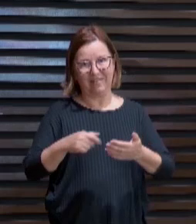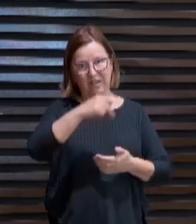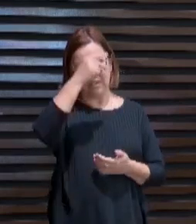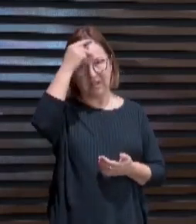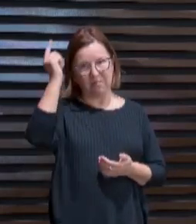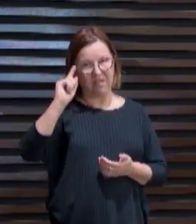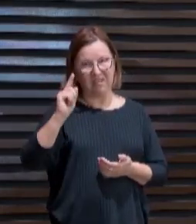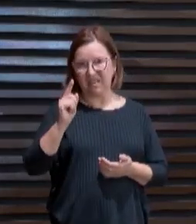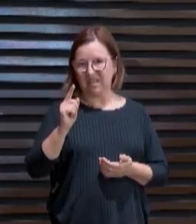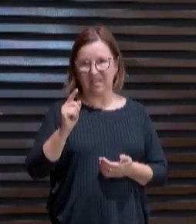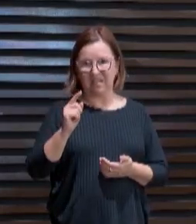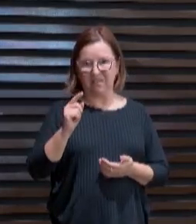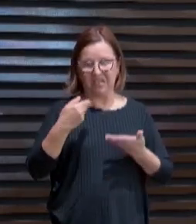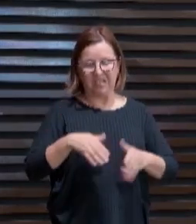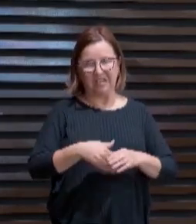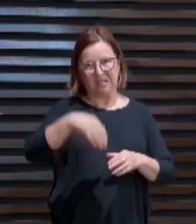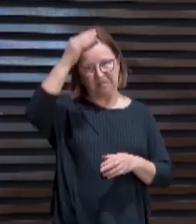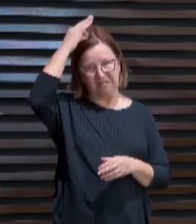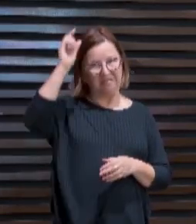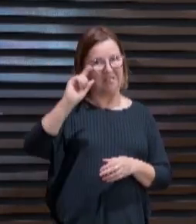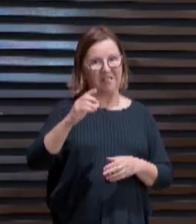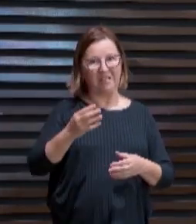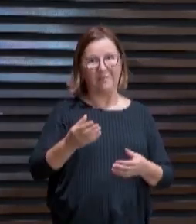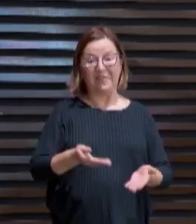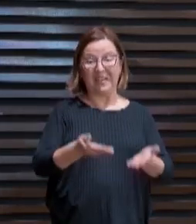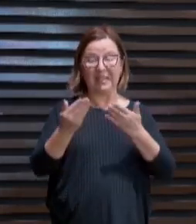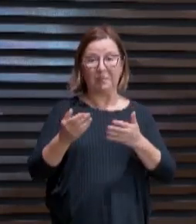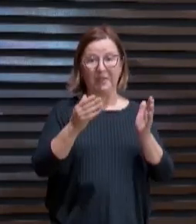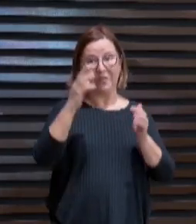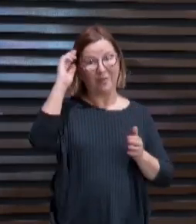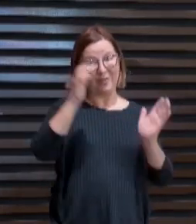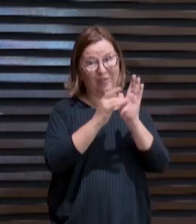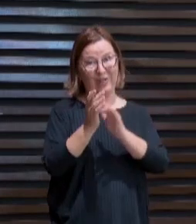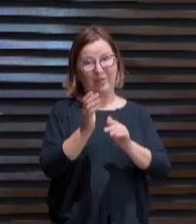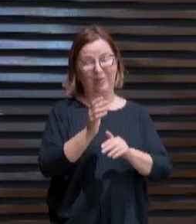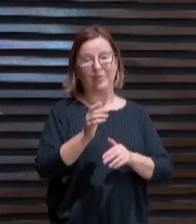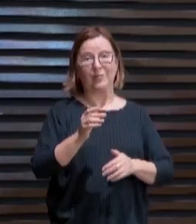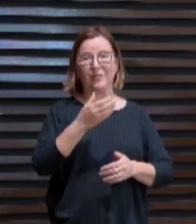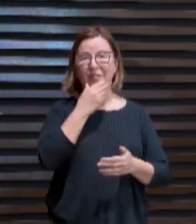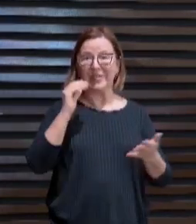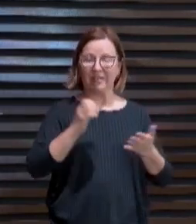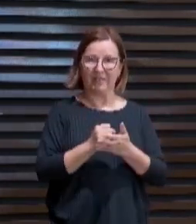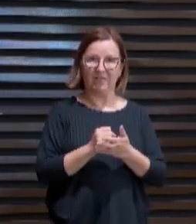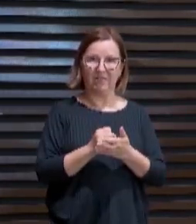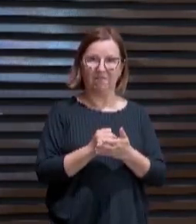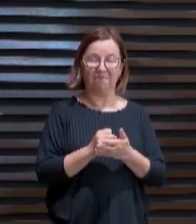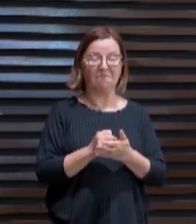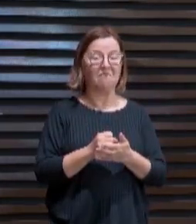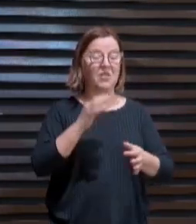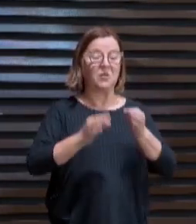Senhor Jesus como Senhor e Salvador, pela graça, pela misericórdia, que não confiaram neles, eles serão julgados de acordo com o seu